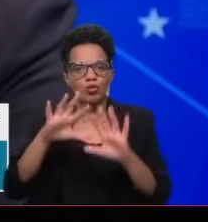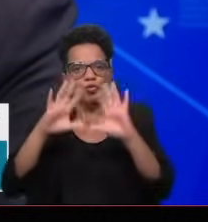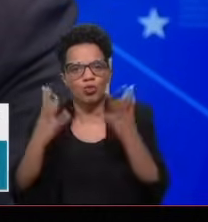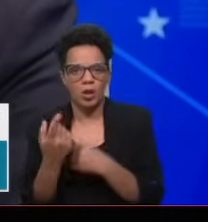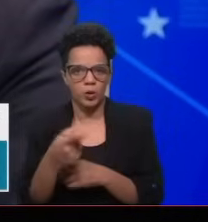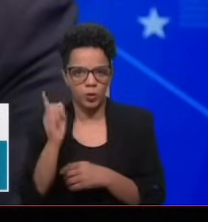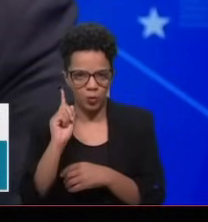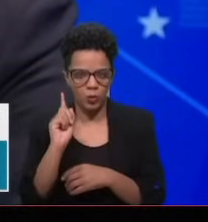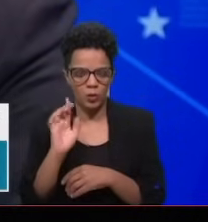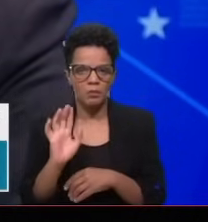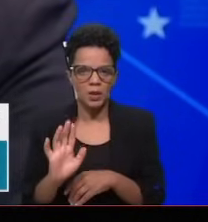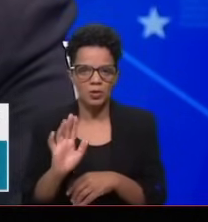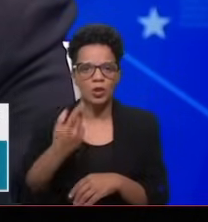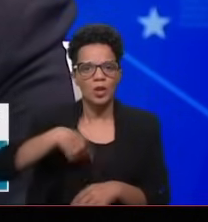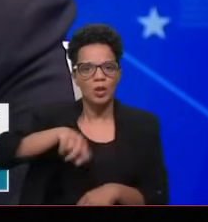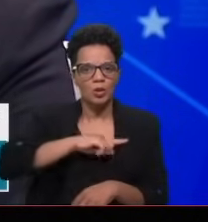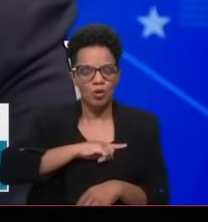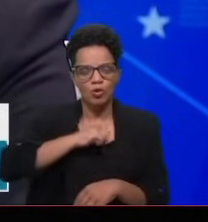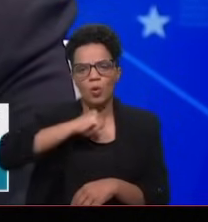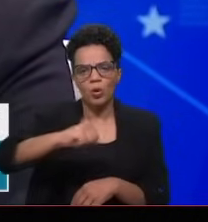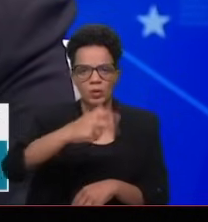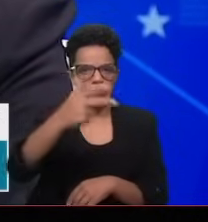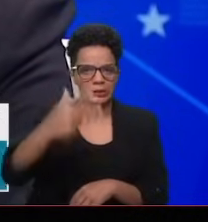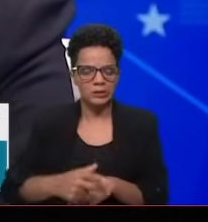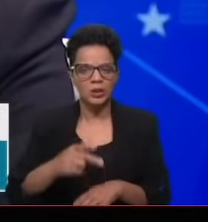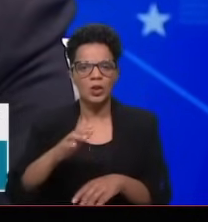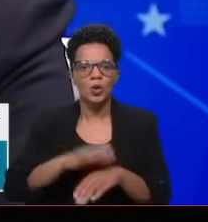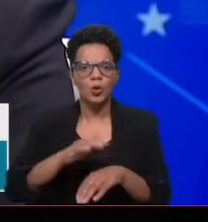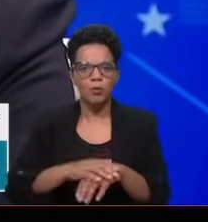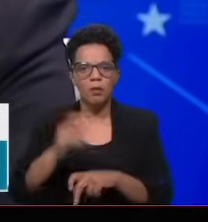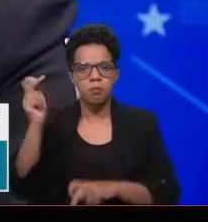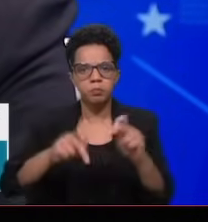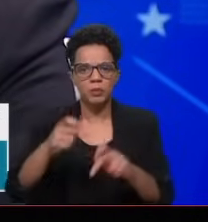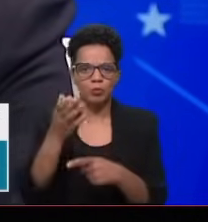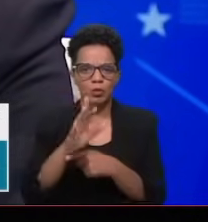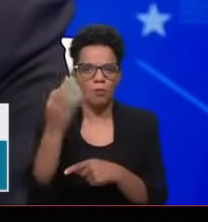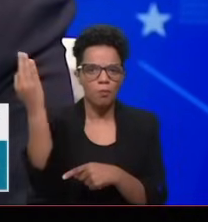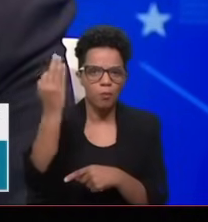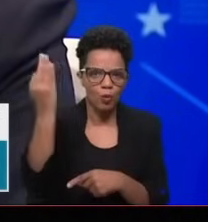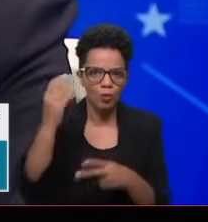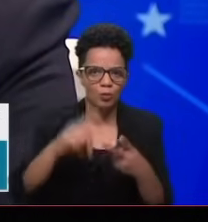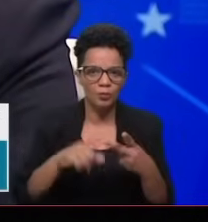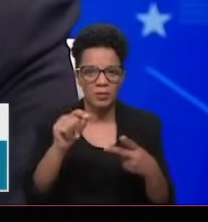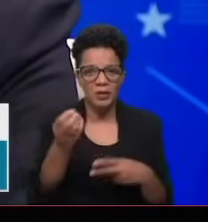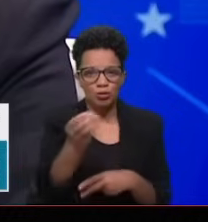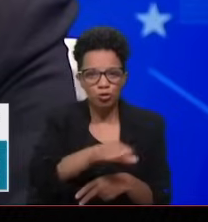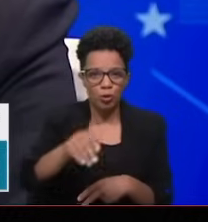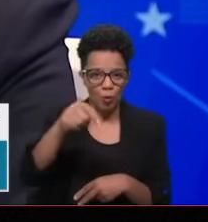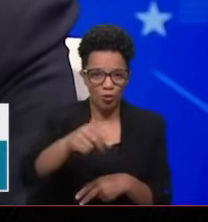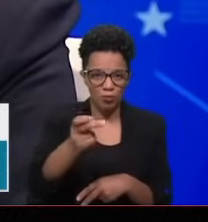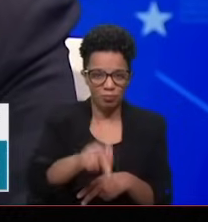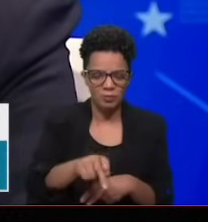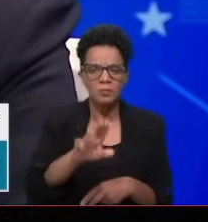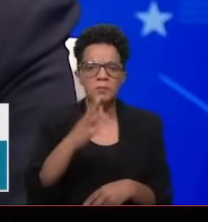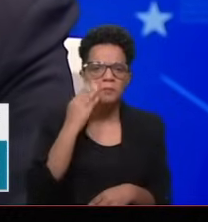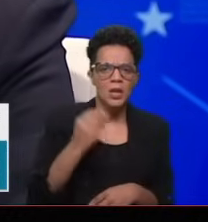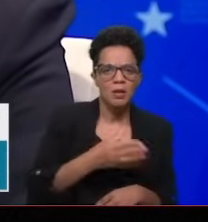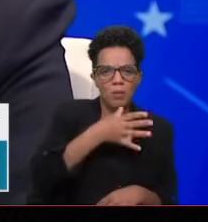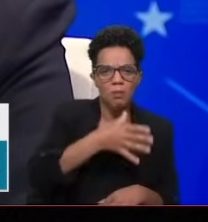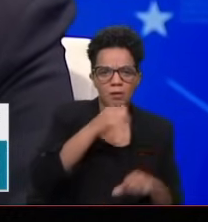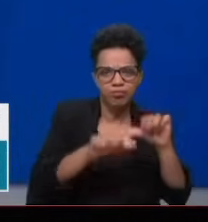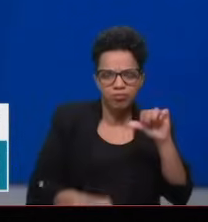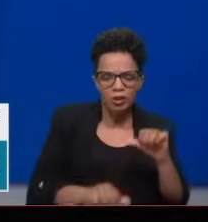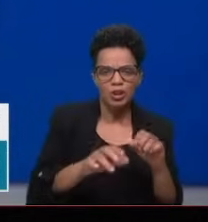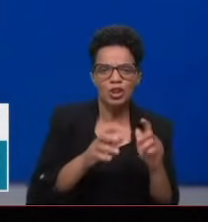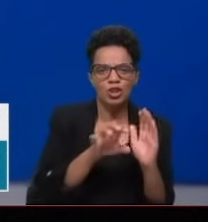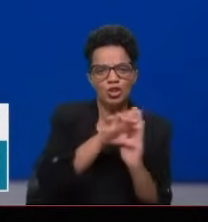é obviamente que nós somos absolutamente contra incidentes tais como os do porto tais como o da criança que aconteceu hoje mas não acha que o discurso do chega